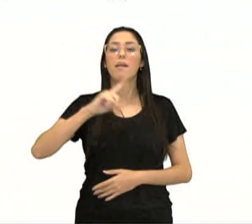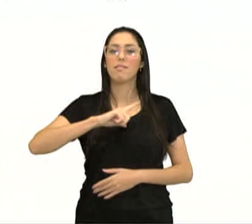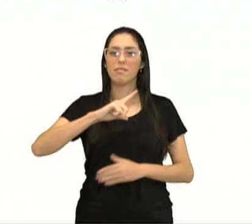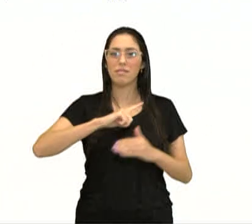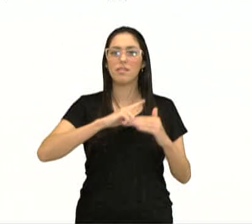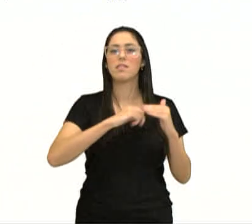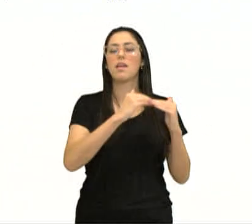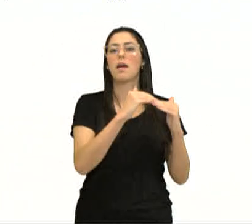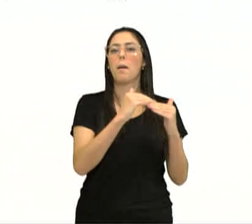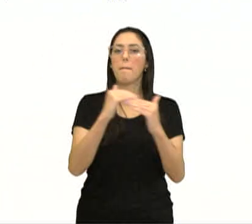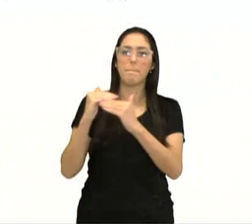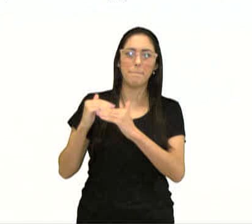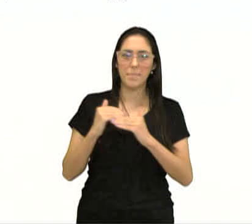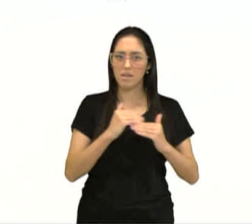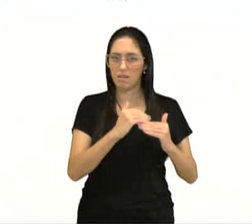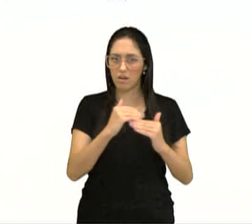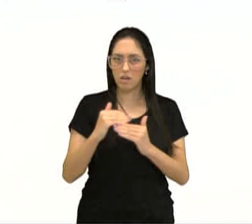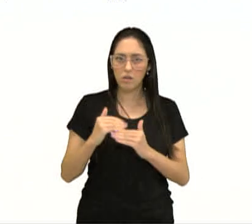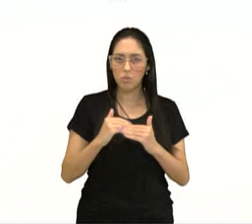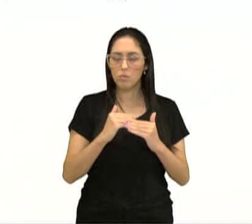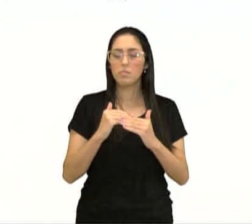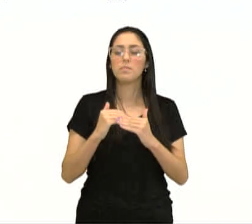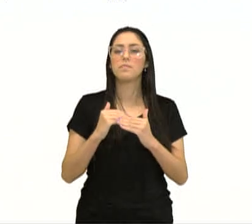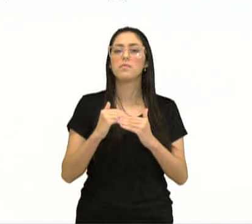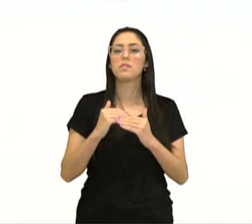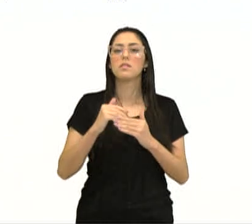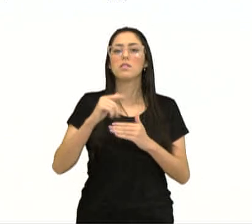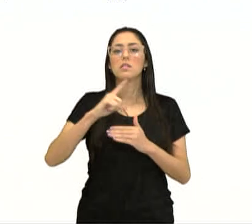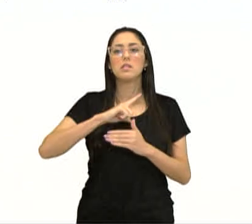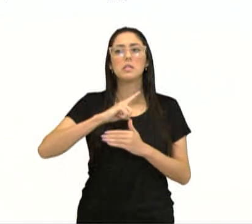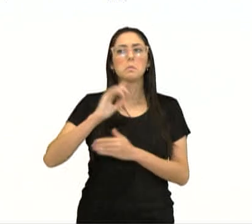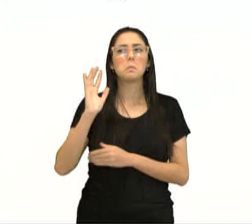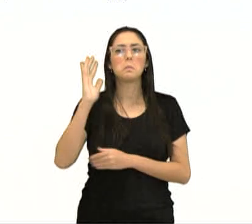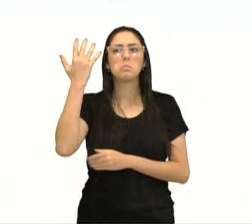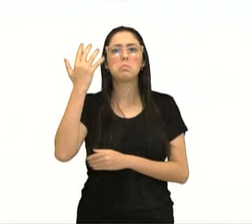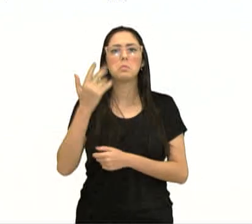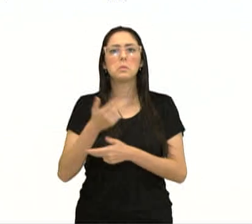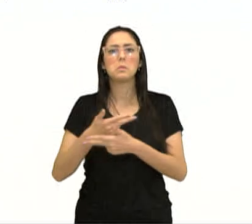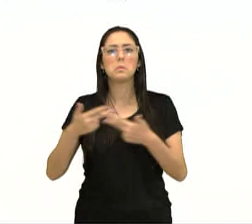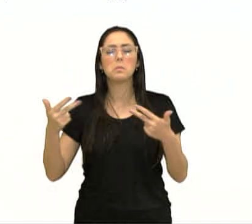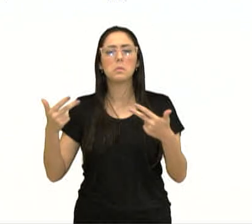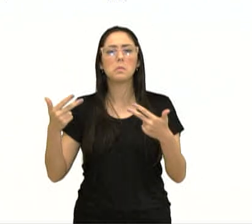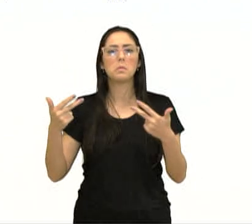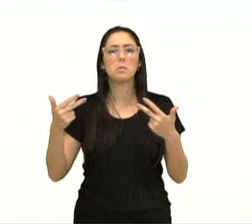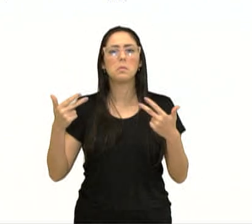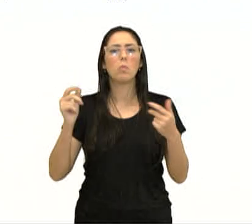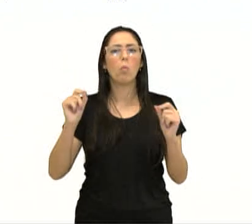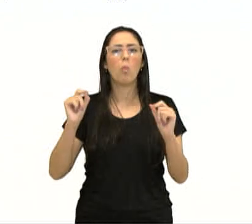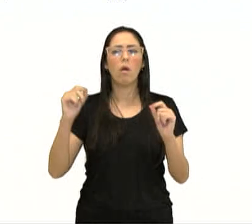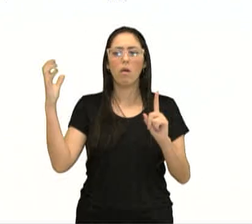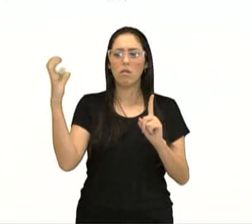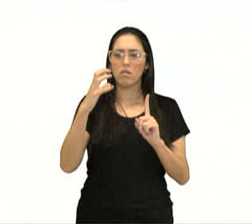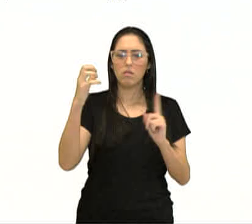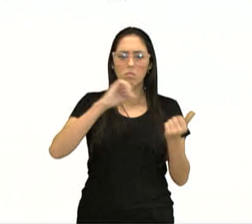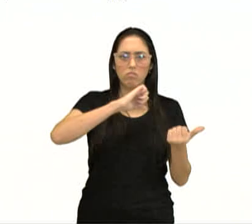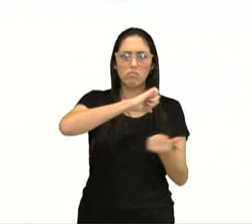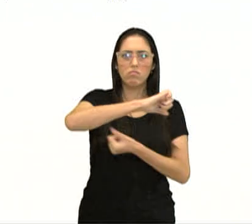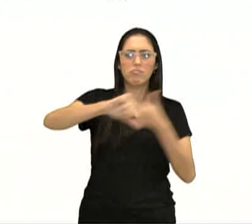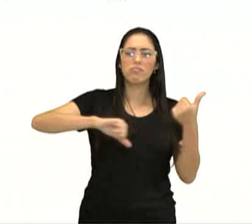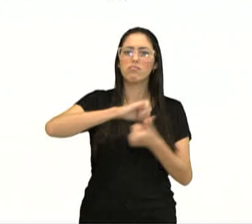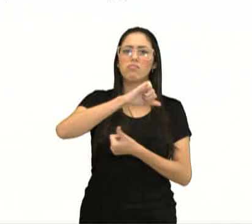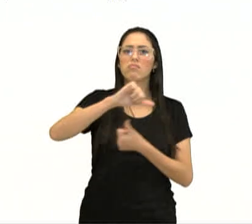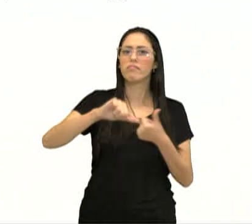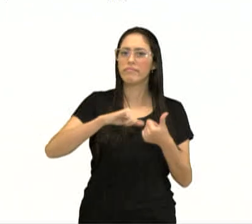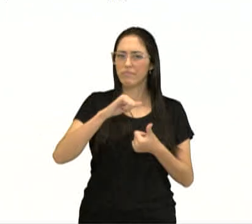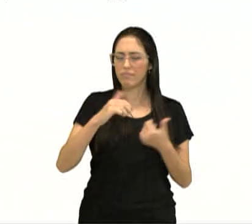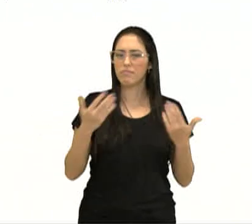já pré-estabelecido e alguma coisa está ocorrendo fazendo com que este padrão sofra alterações. É como